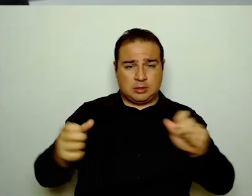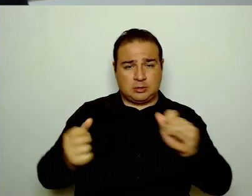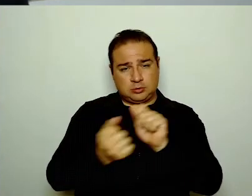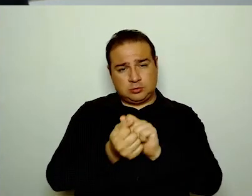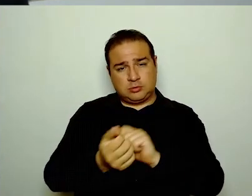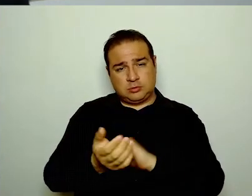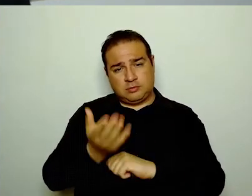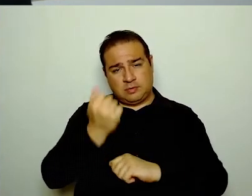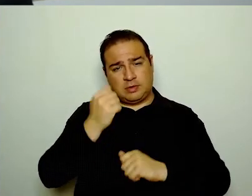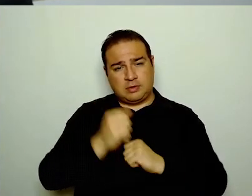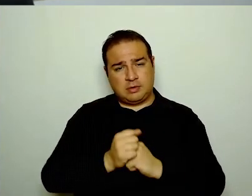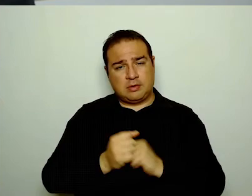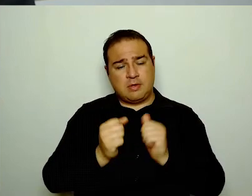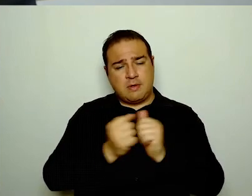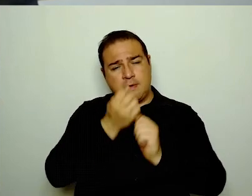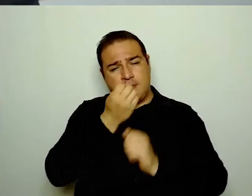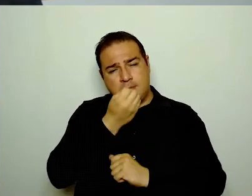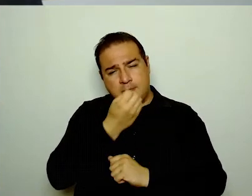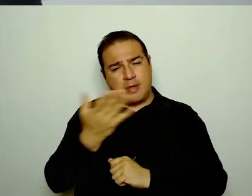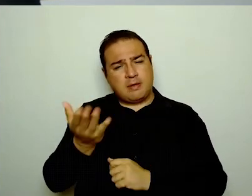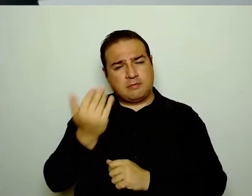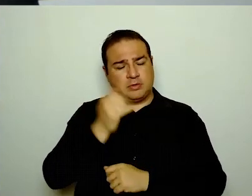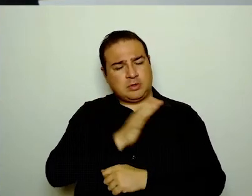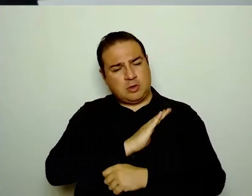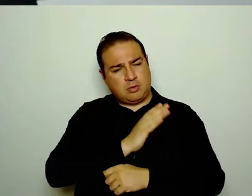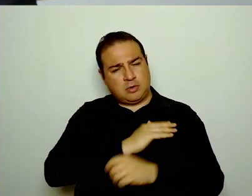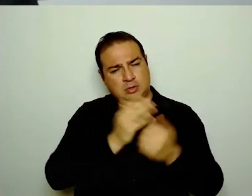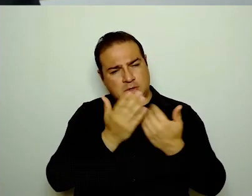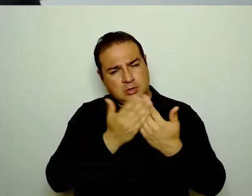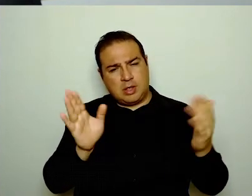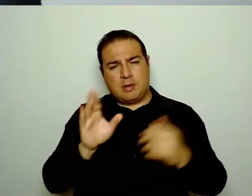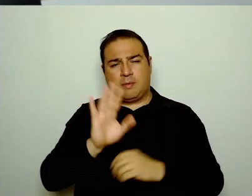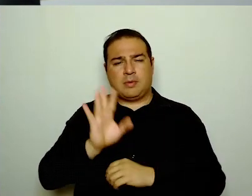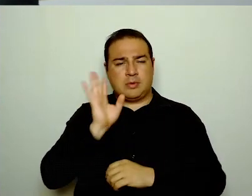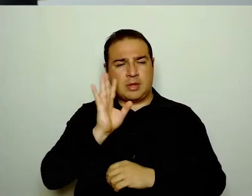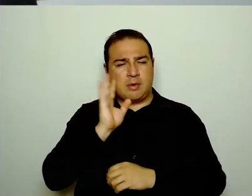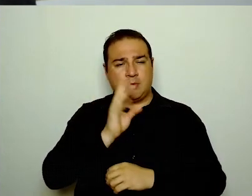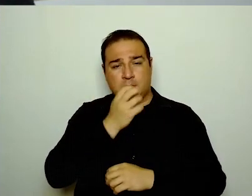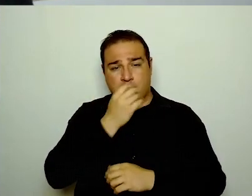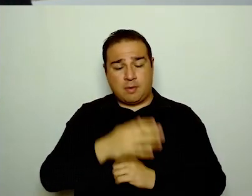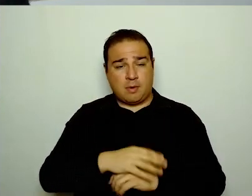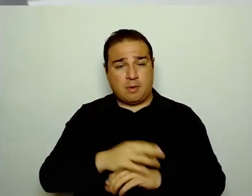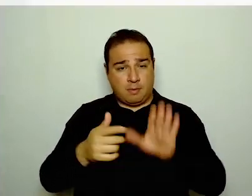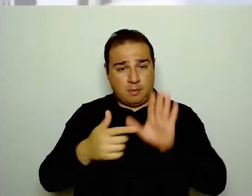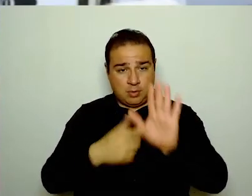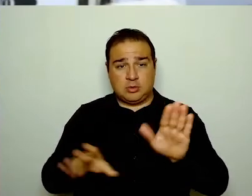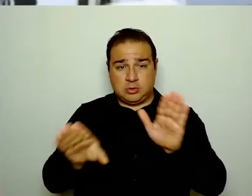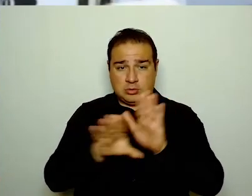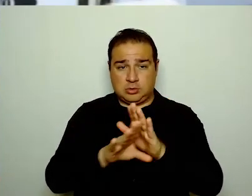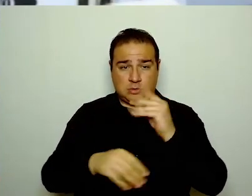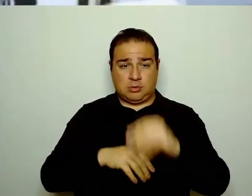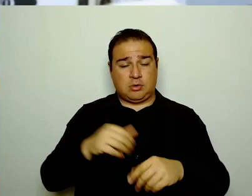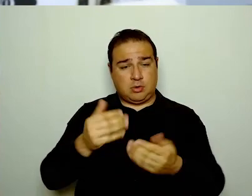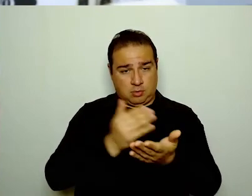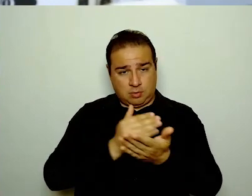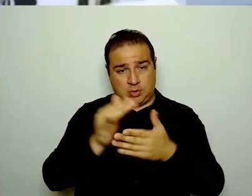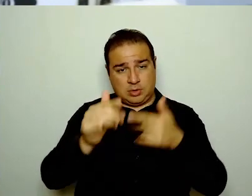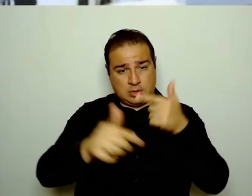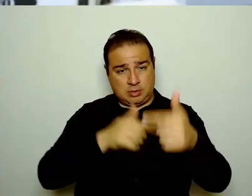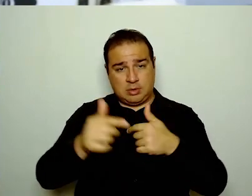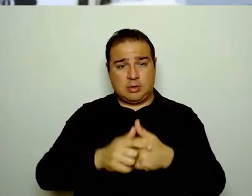Seja mesário, venha de bem, venha de coração aberto, é muito bom. Quando eu me apresento na